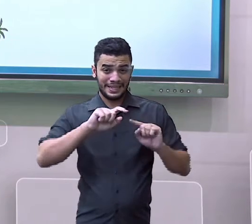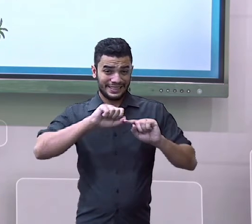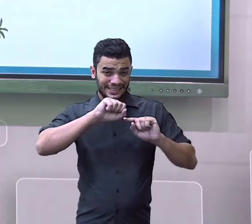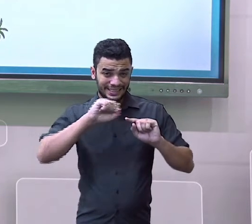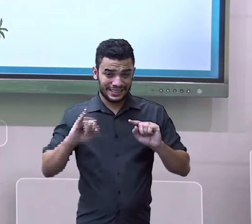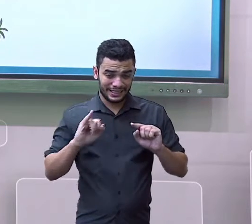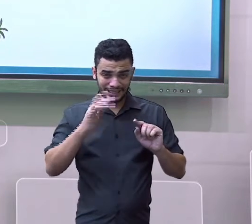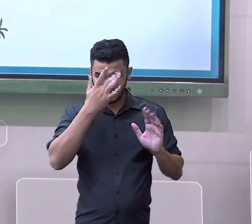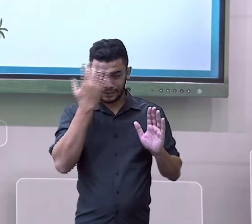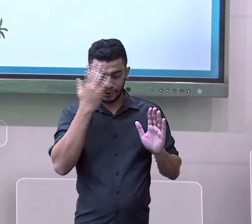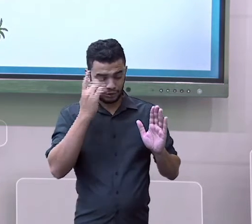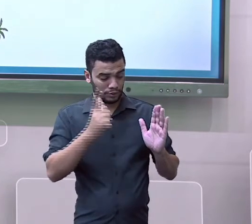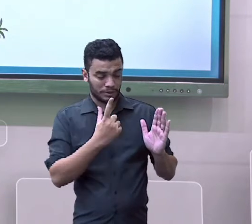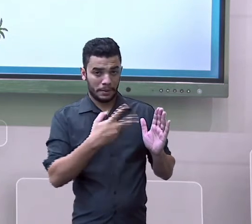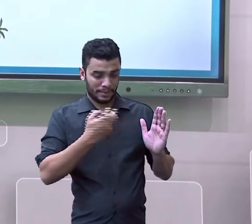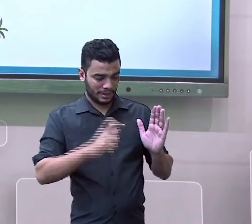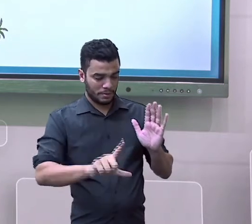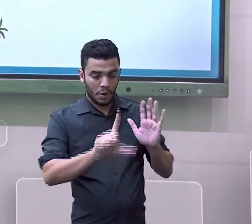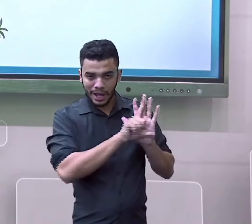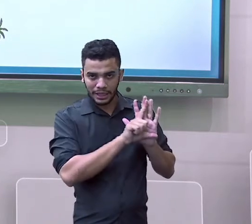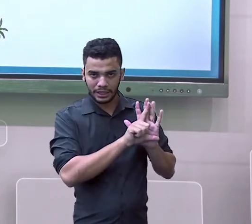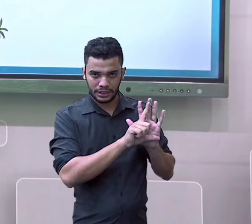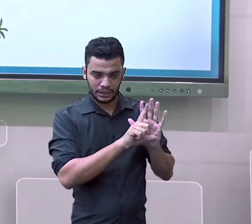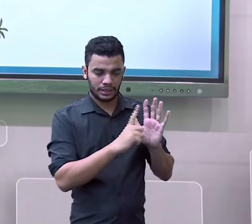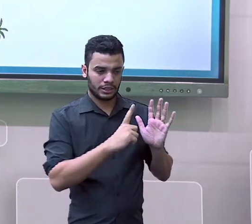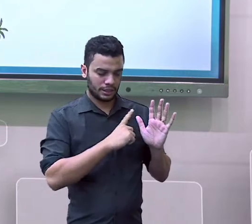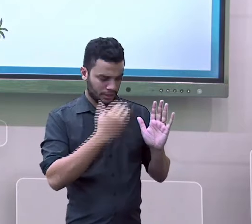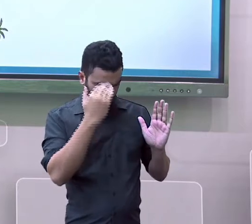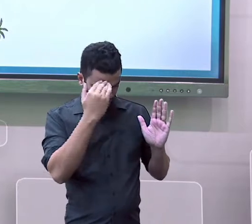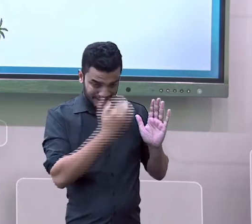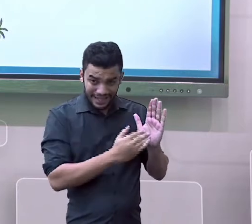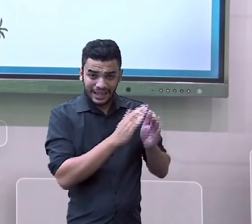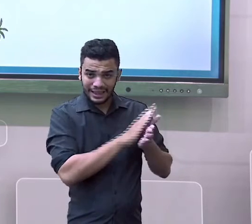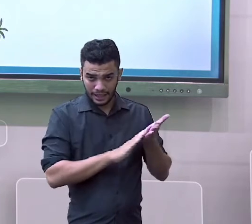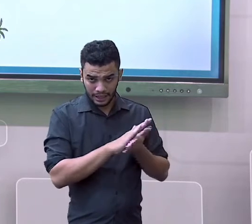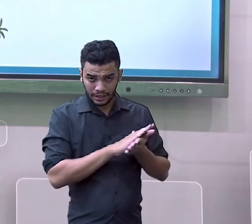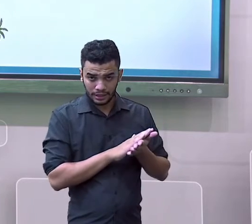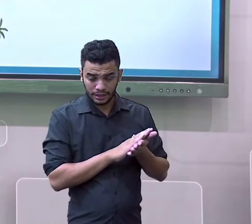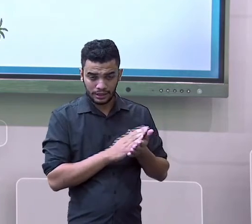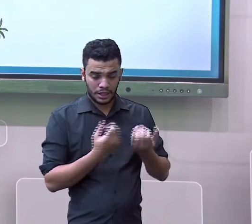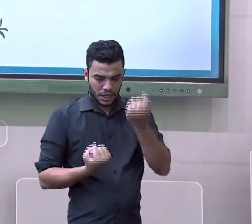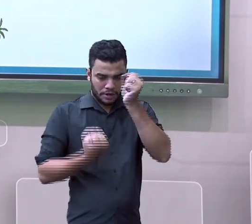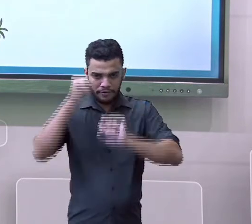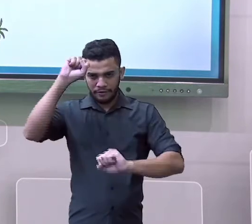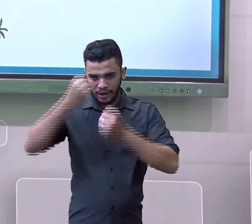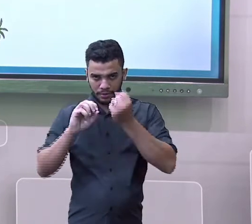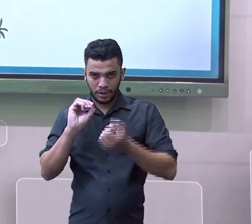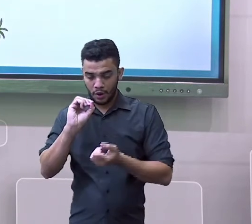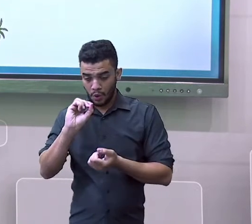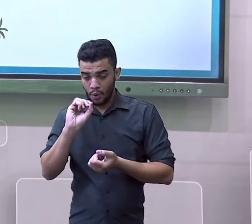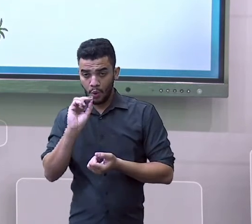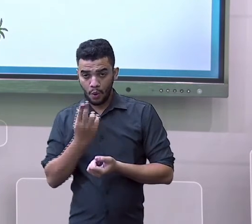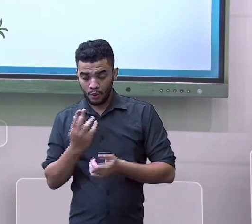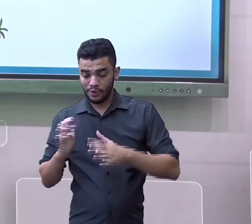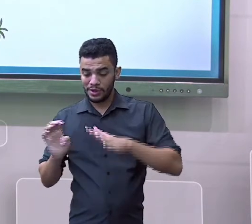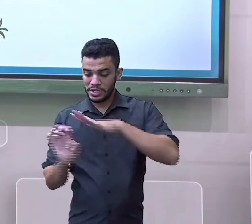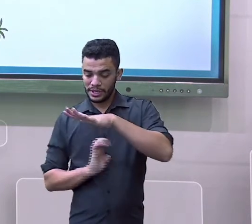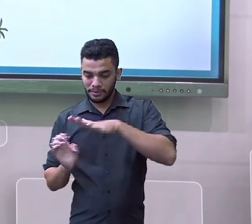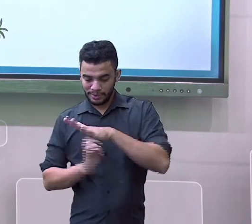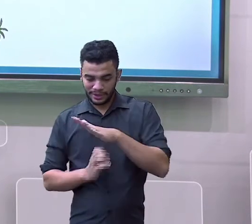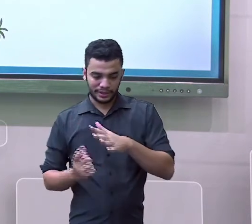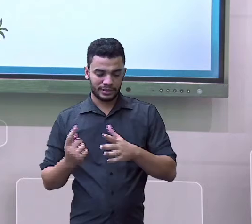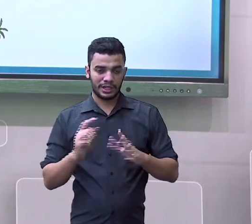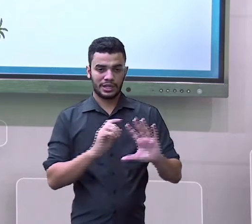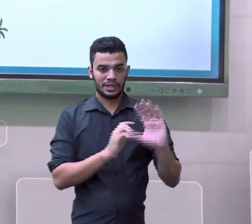ou até mesmo a interdição. Por exemplo, fábricas que estão causando a poluição do meio ambiente e até mesmo